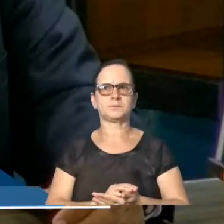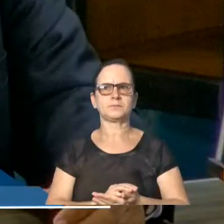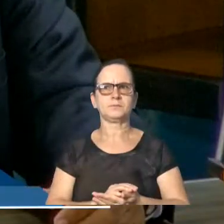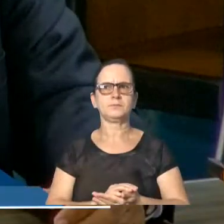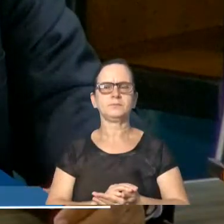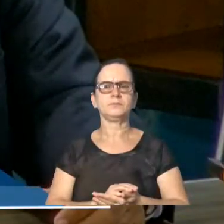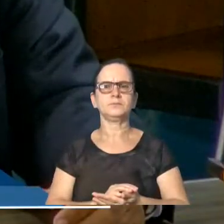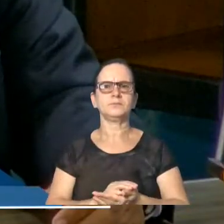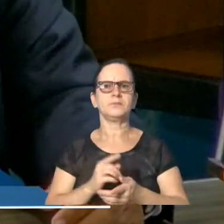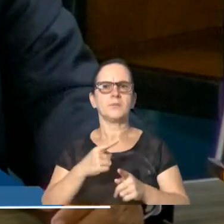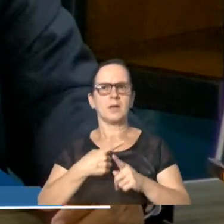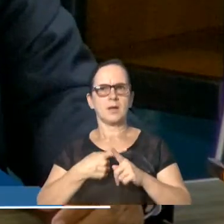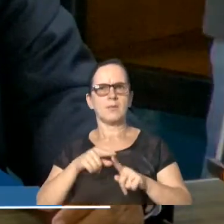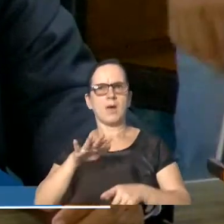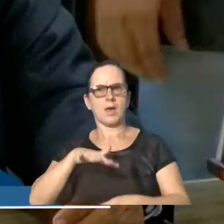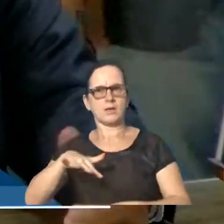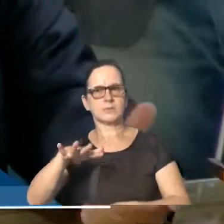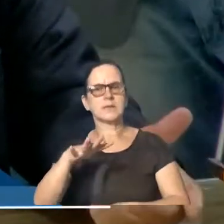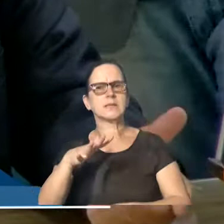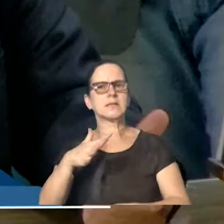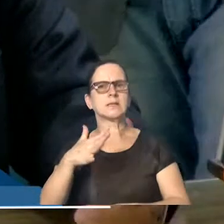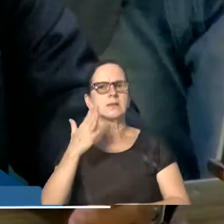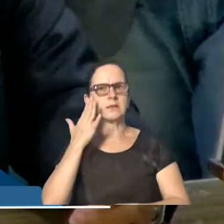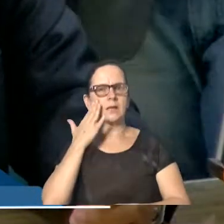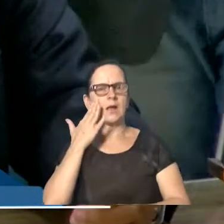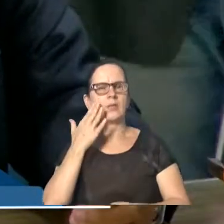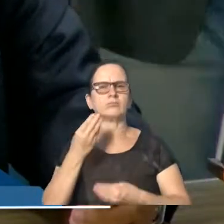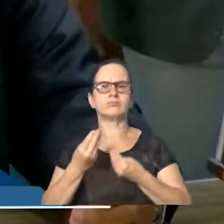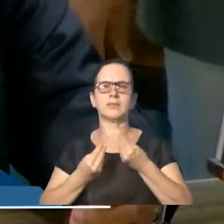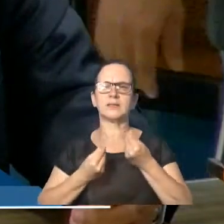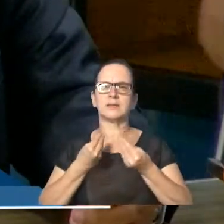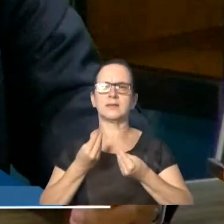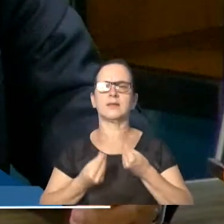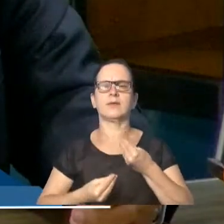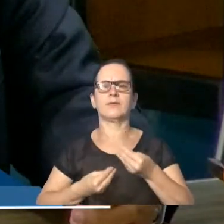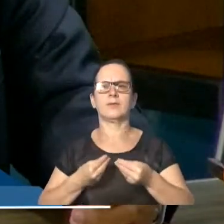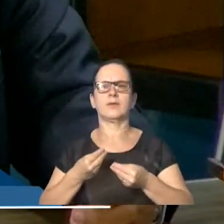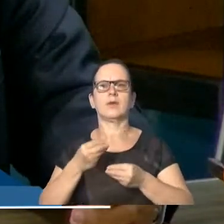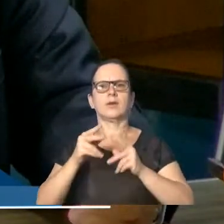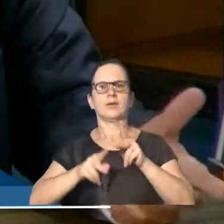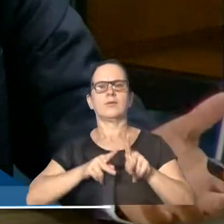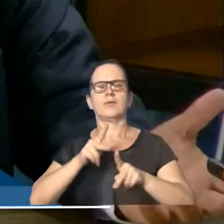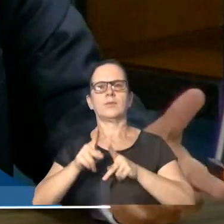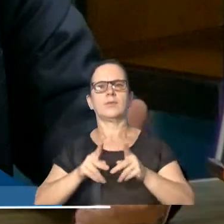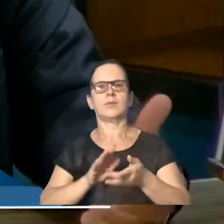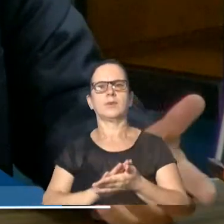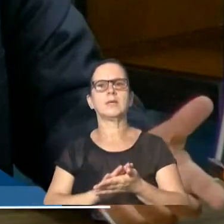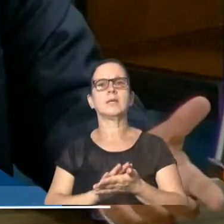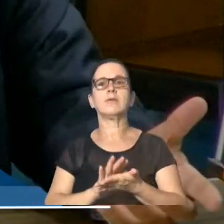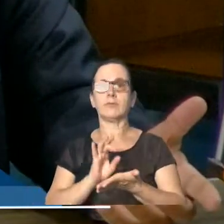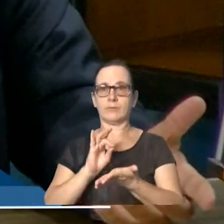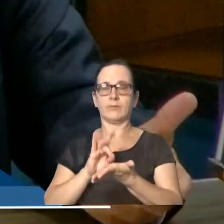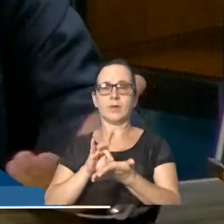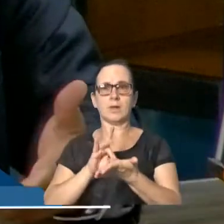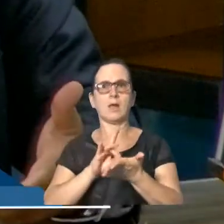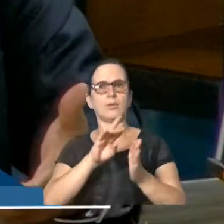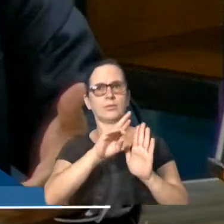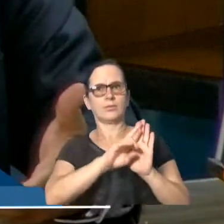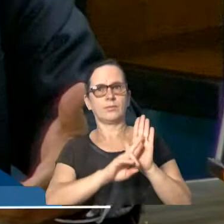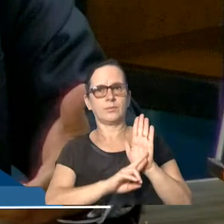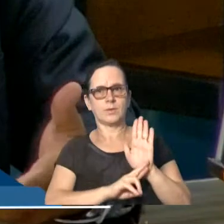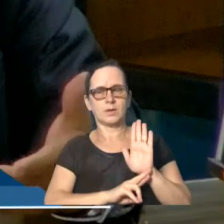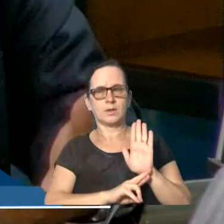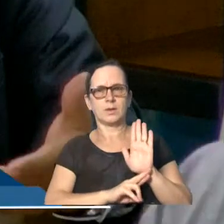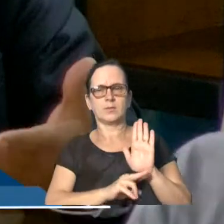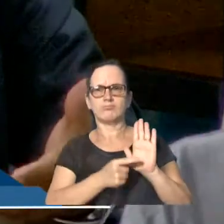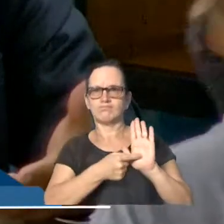Mas Vossa Excelência, sensato à nossa população, está completo de razão com esse requerimento, mas coloco